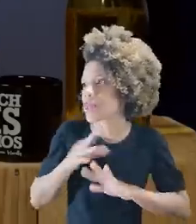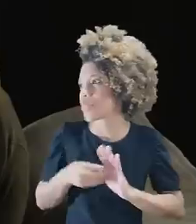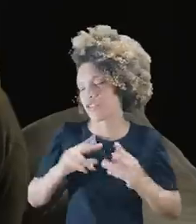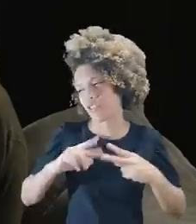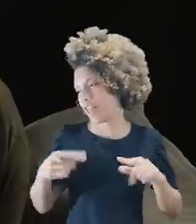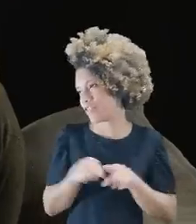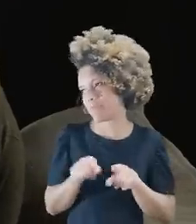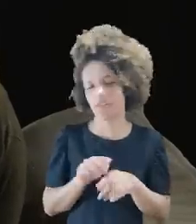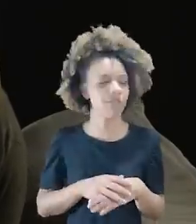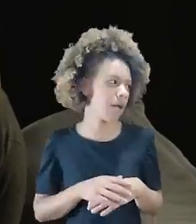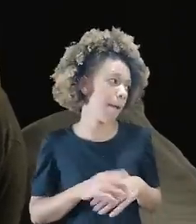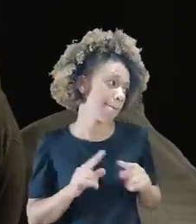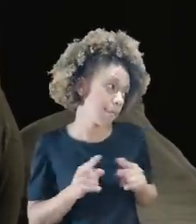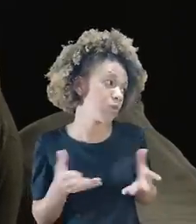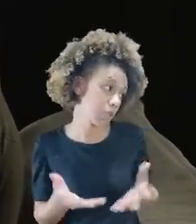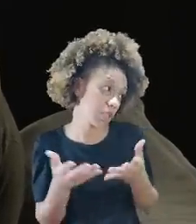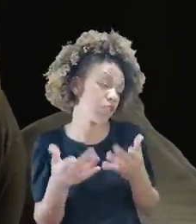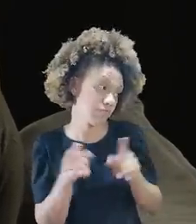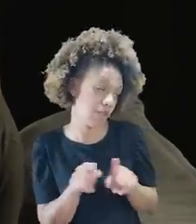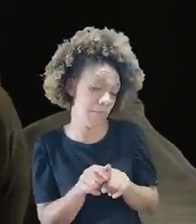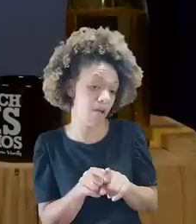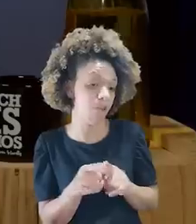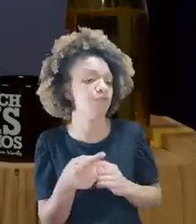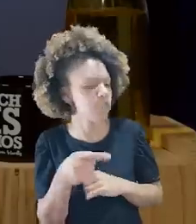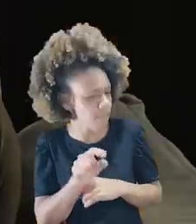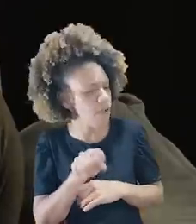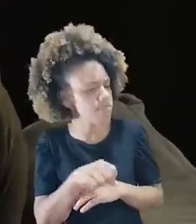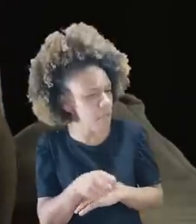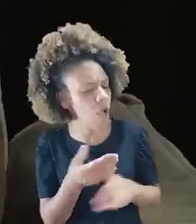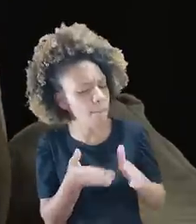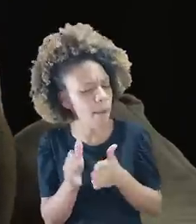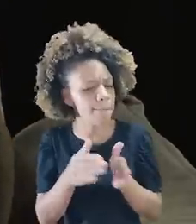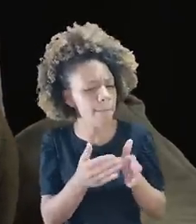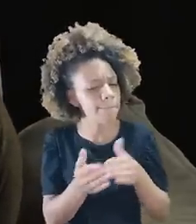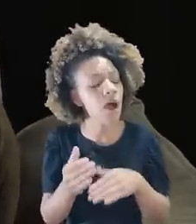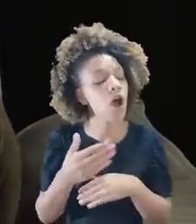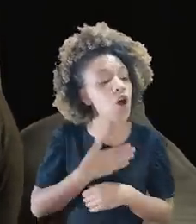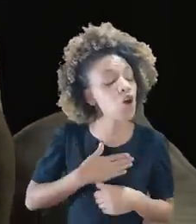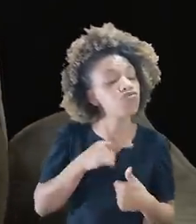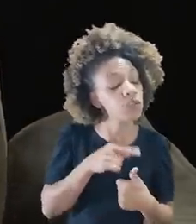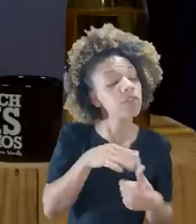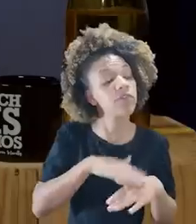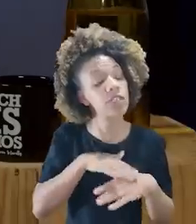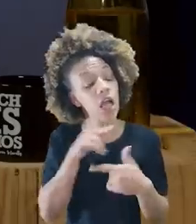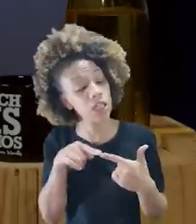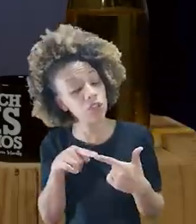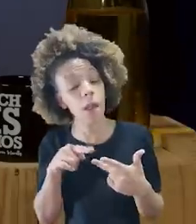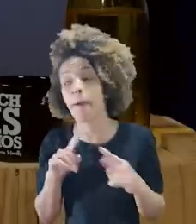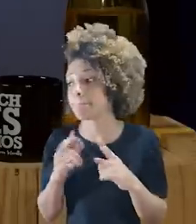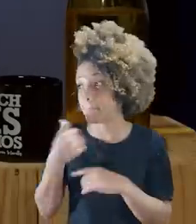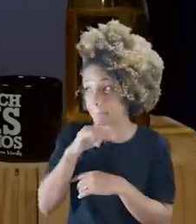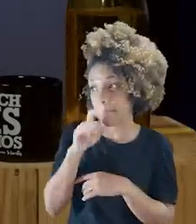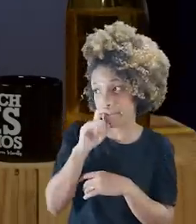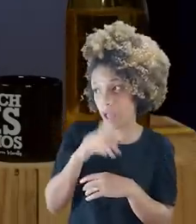também S não só genética mas também tem um incentivo né de tipo ah não você vai assim o caminho é por aqui eu gosto disso você vai fazer isso é mas a minha